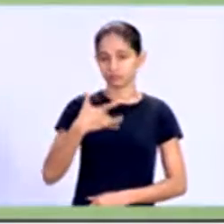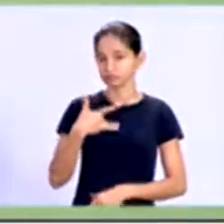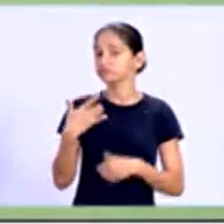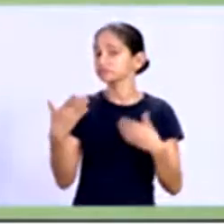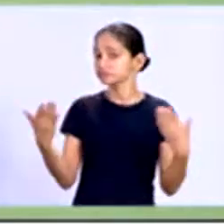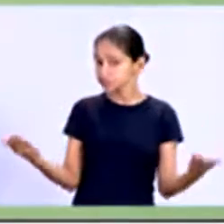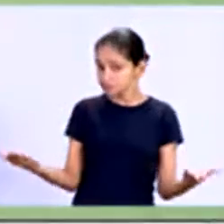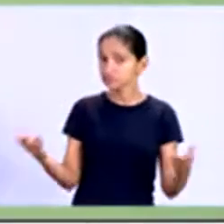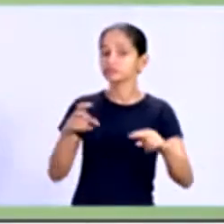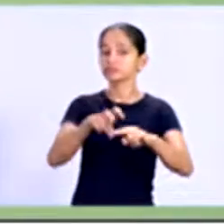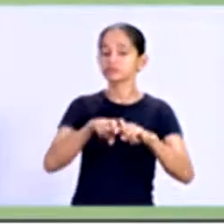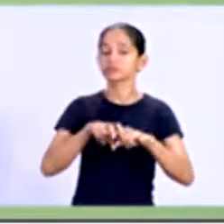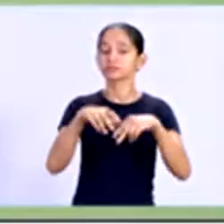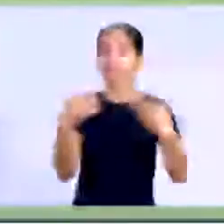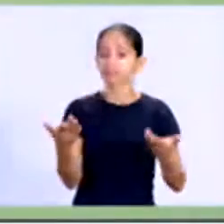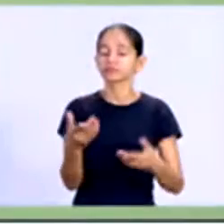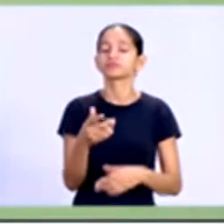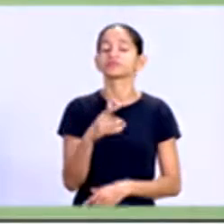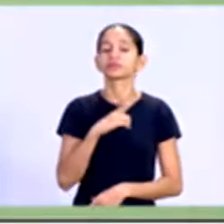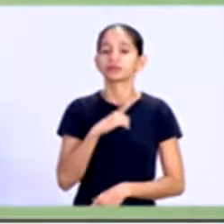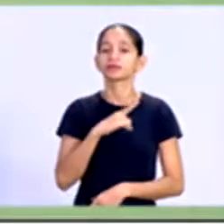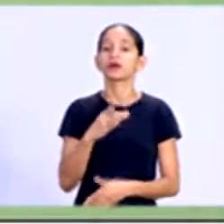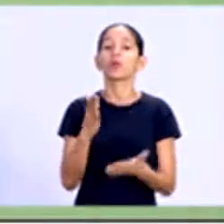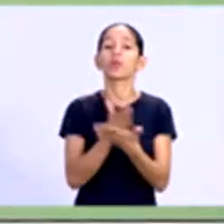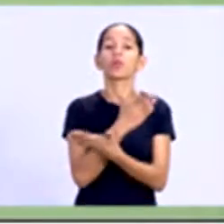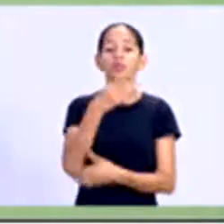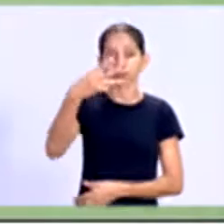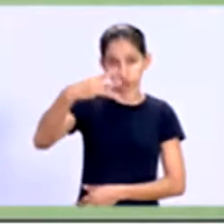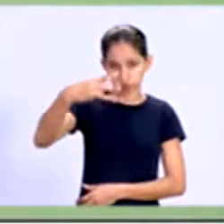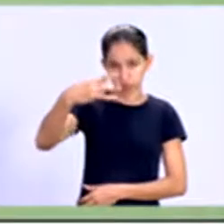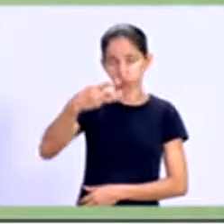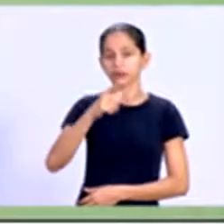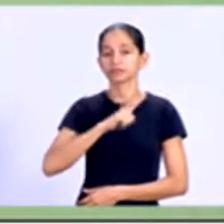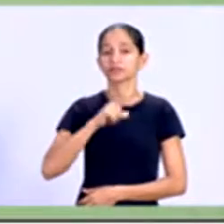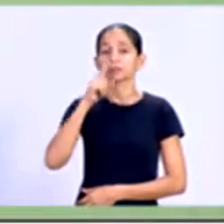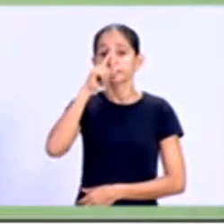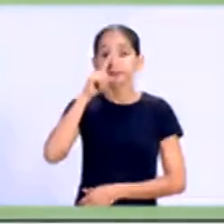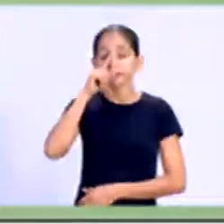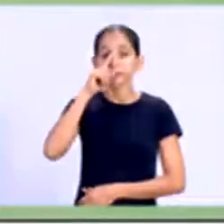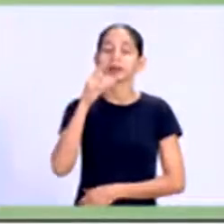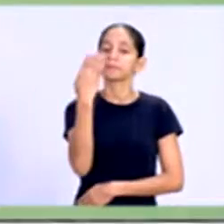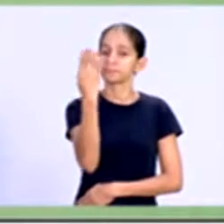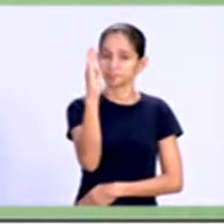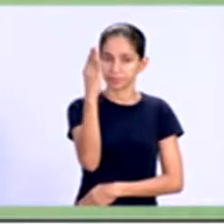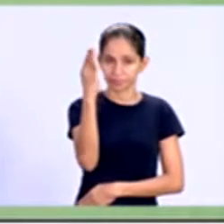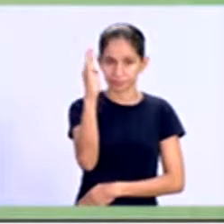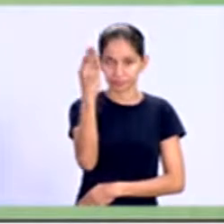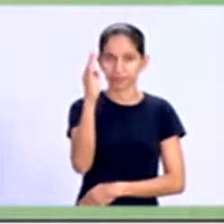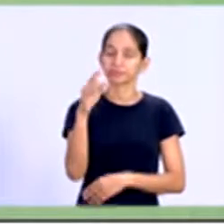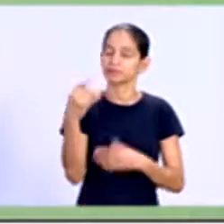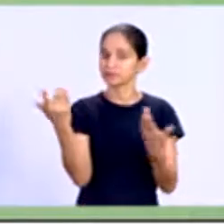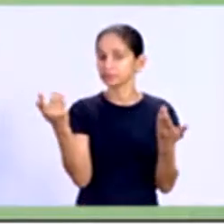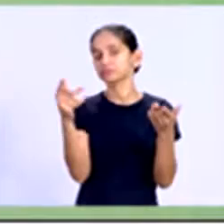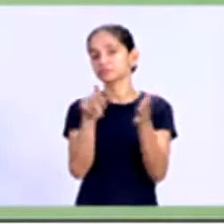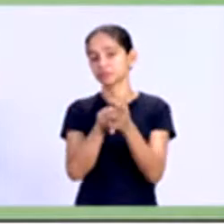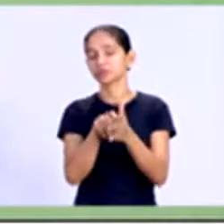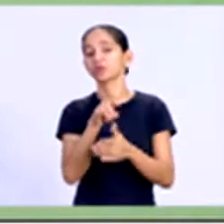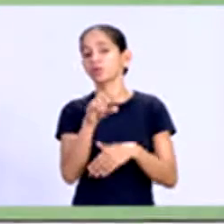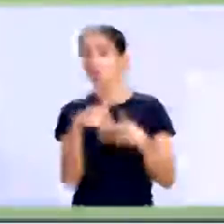E o outro perigo que nós comentamos aqui são os perigos biológicos, que são causados